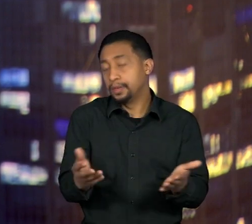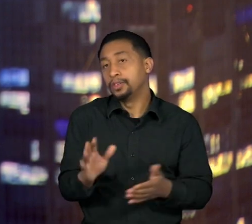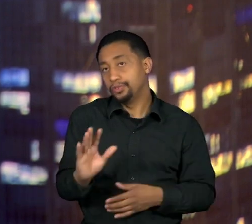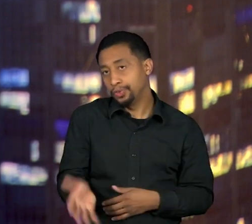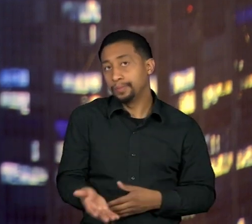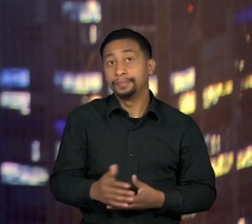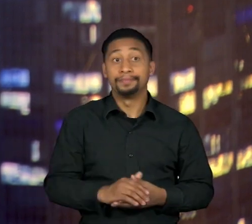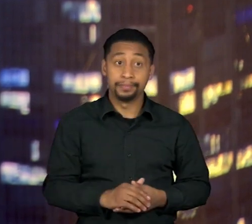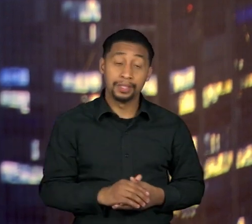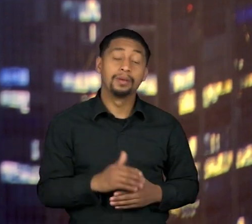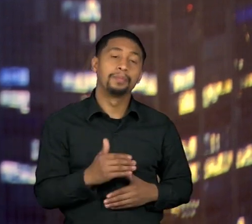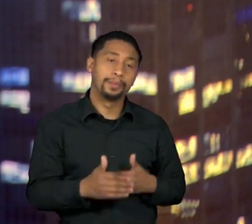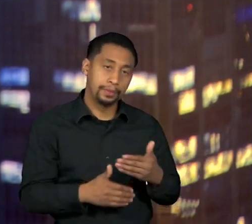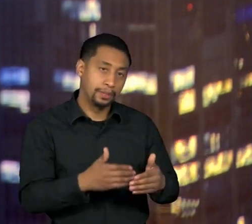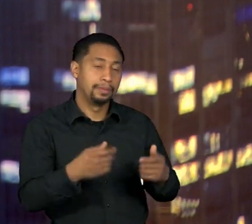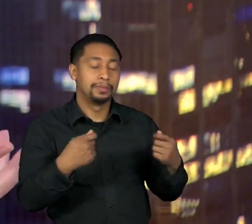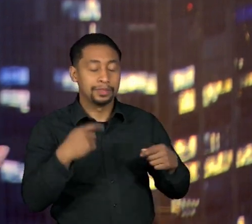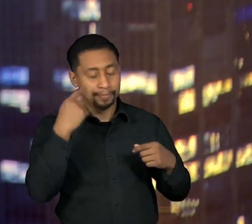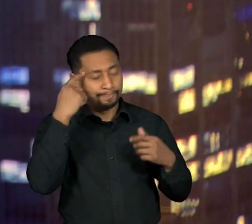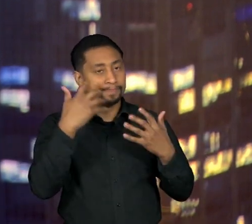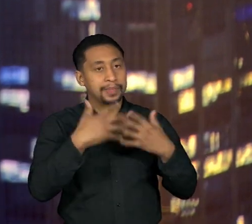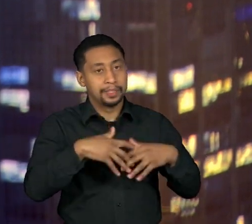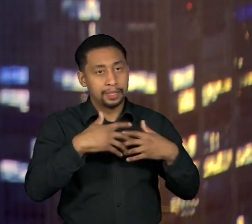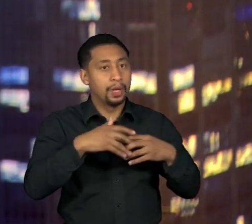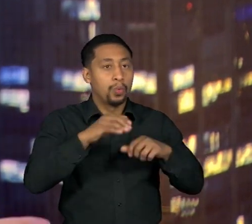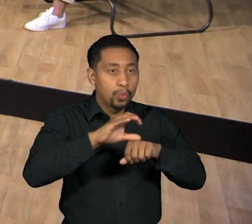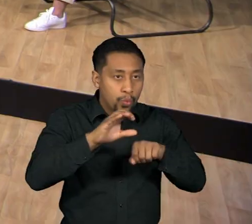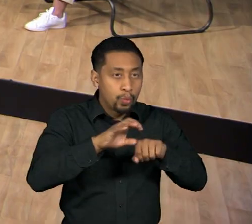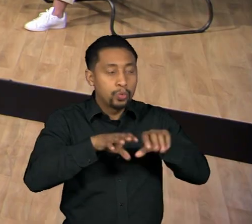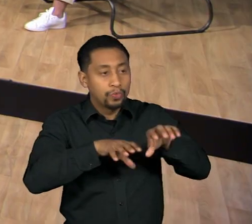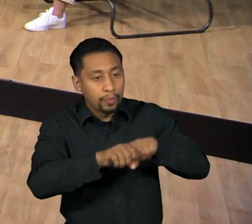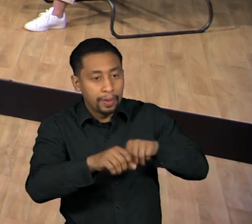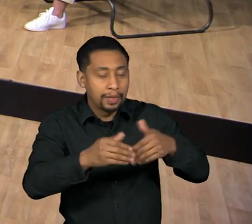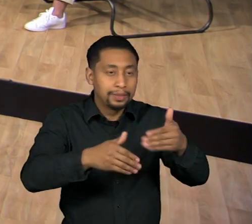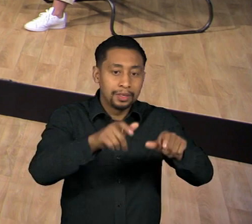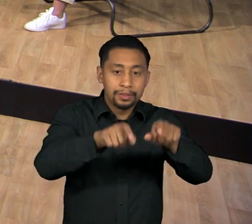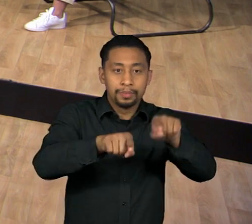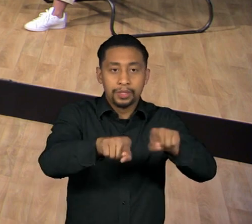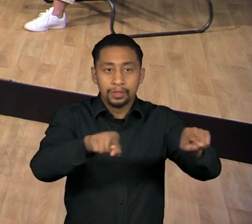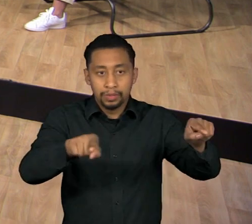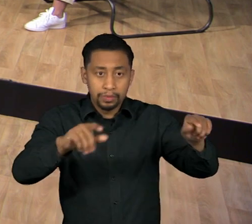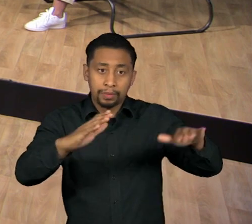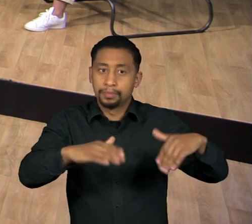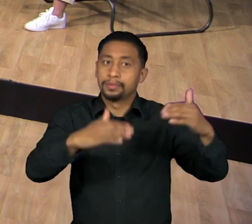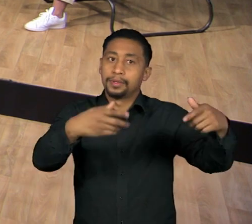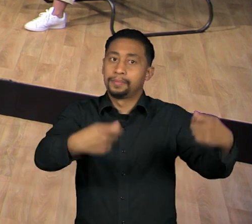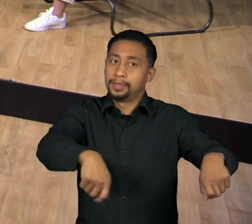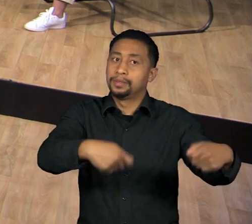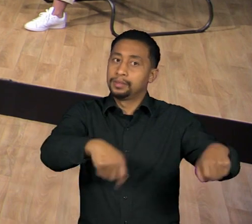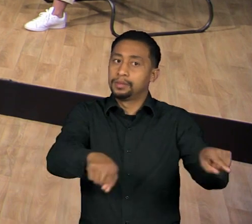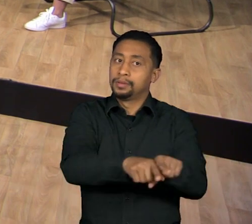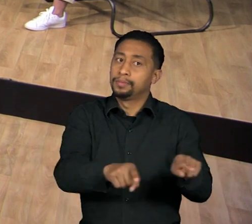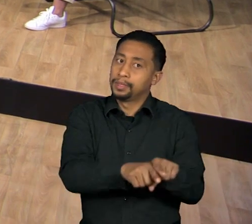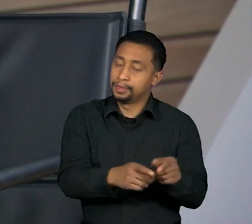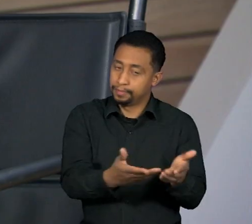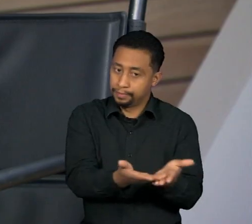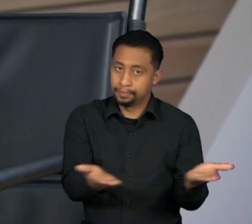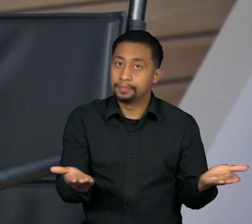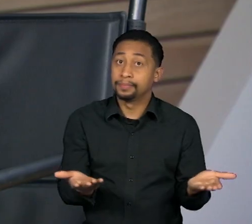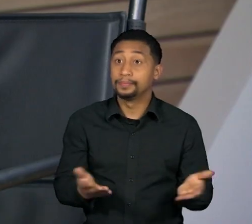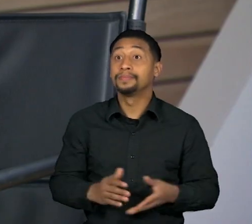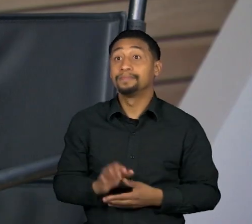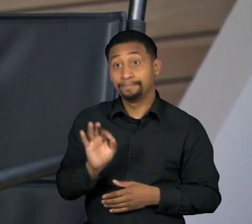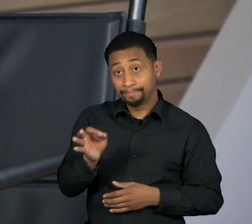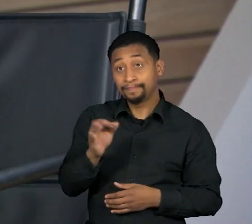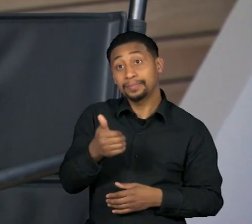que, com certeza, aí é preciso pensar na qualificação, não é? Nas mudanças das pessoas. Do ensino também, né? Que precisa acompanhar todo esse processo que nós estamos